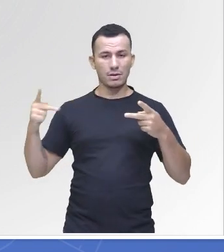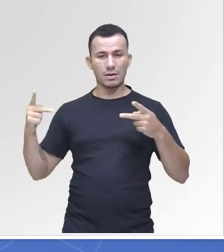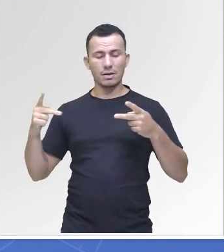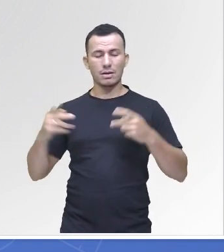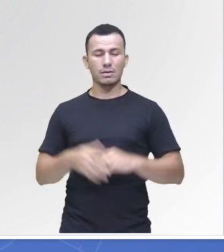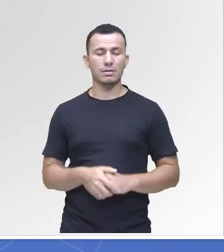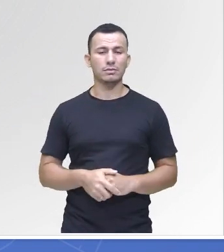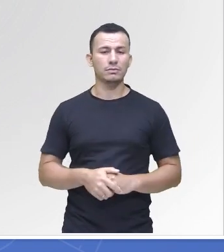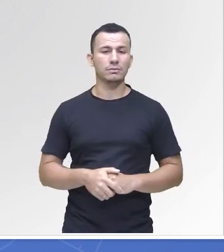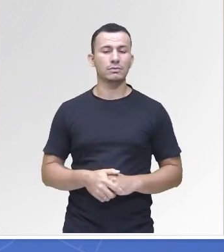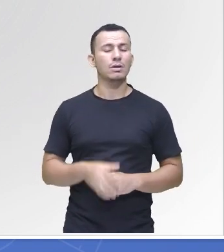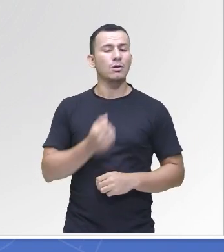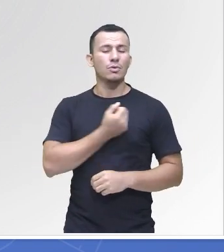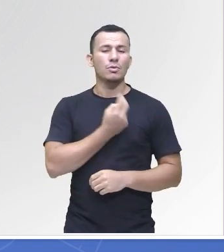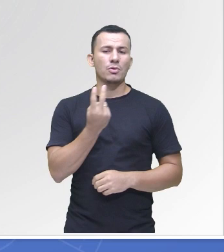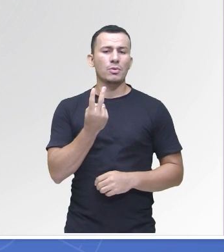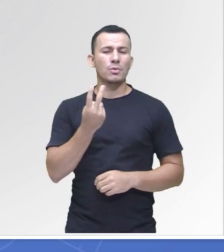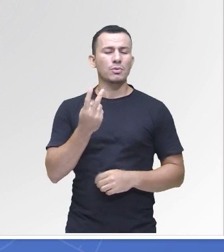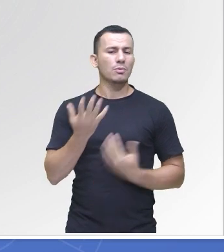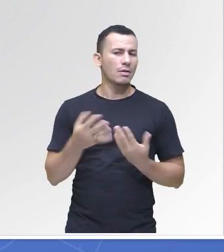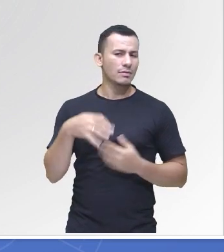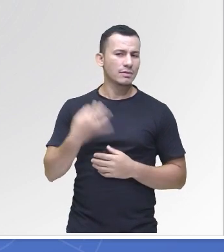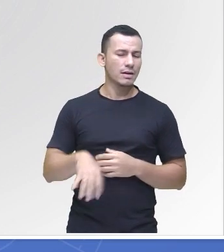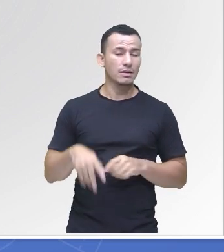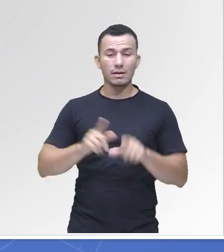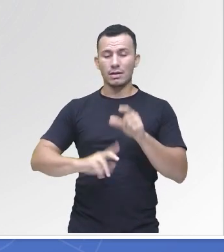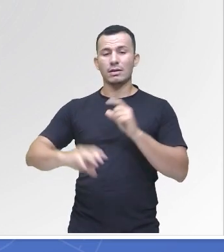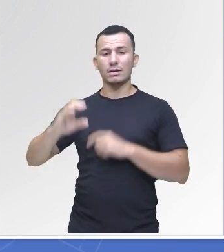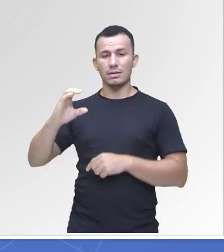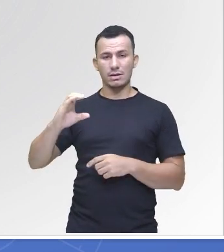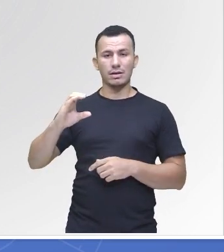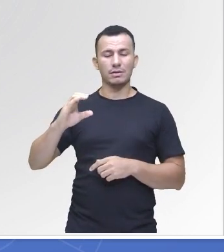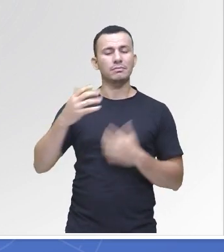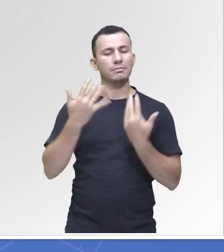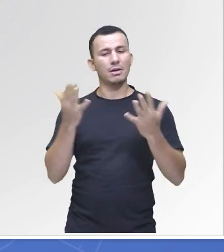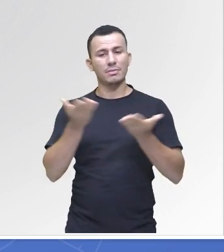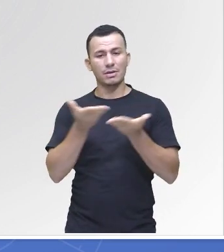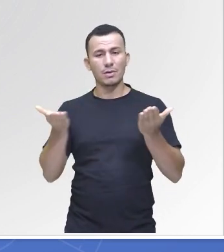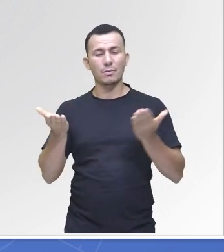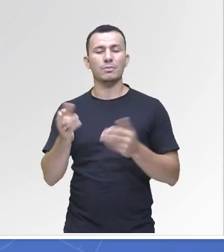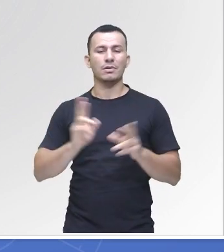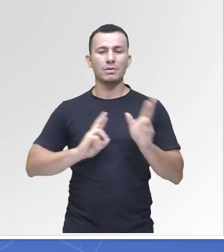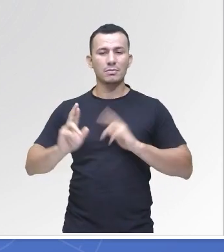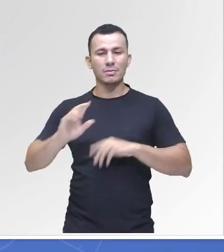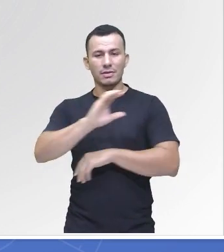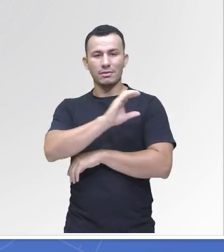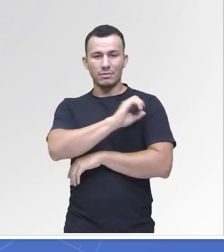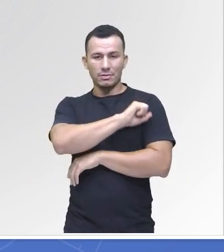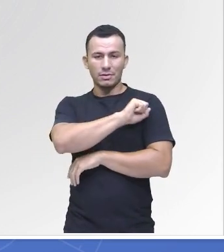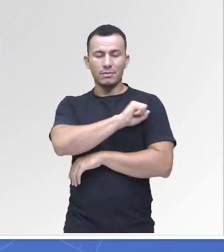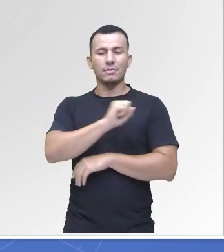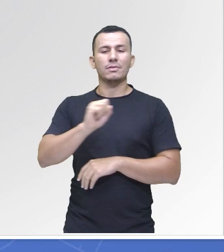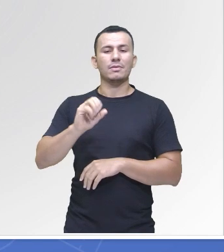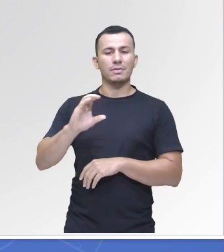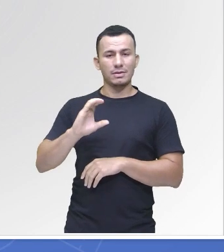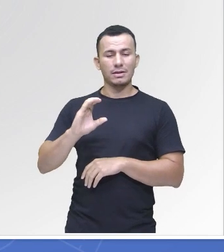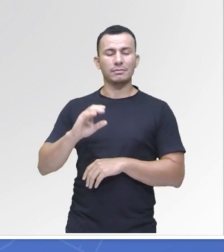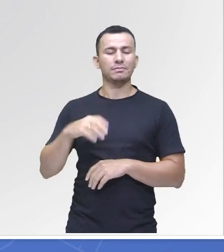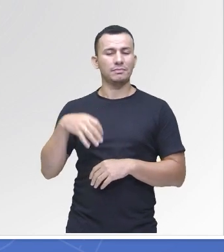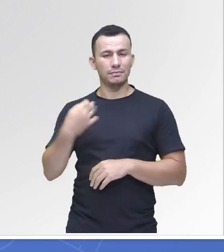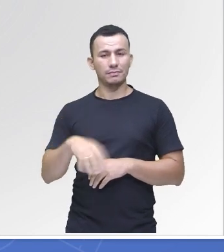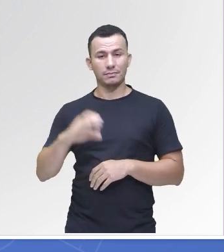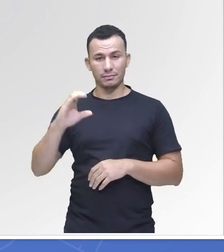Então, a segunda questão, a resposta correta é a C, tá? Parabéns aí aos alunos que acertaram, que é o ácido